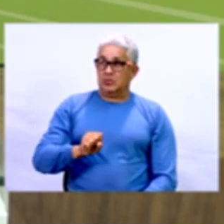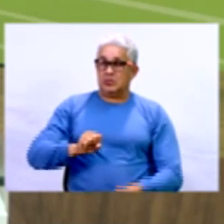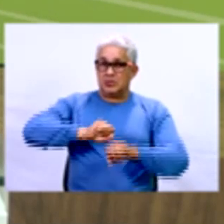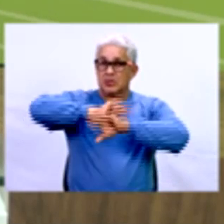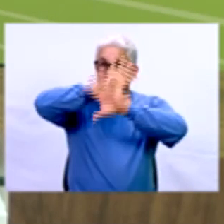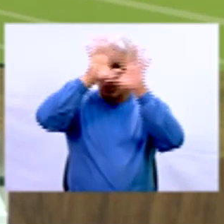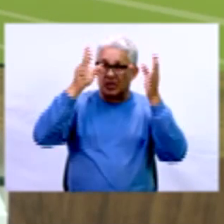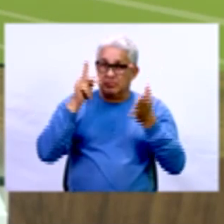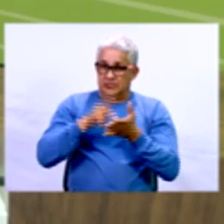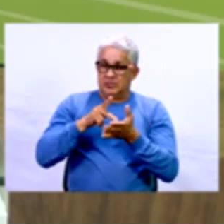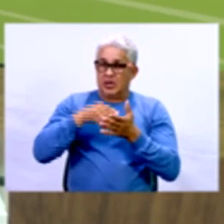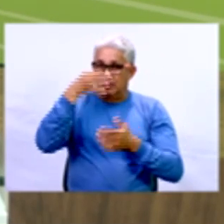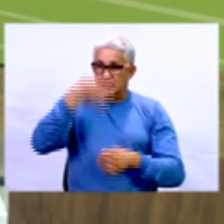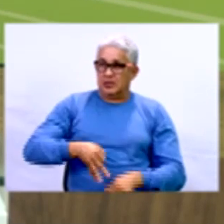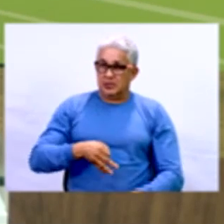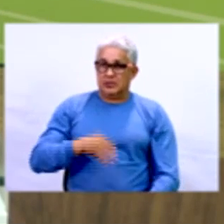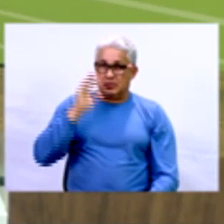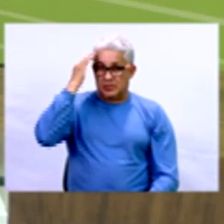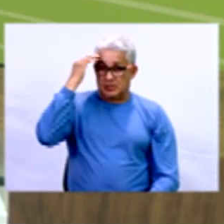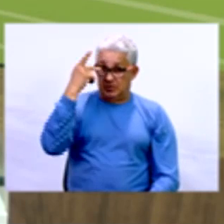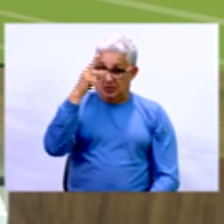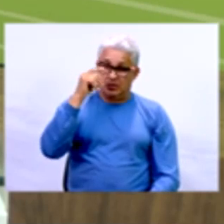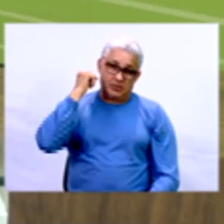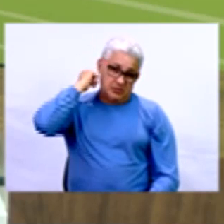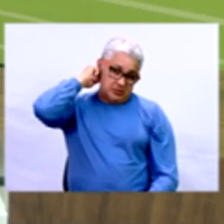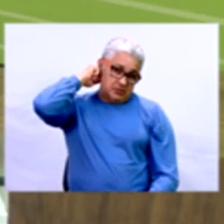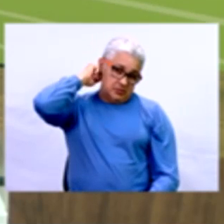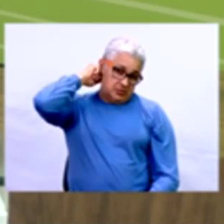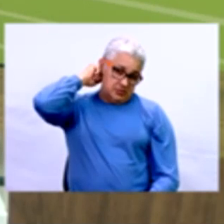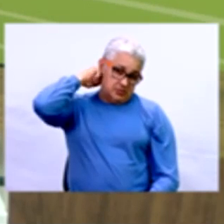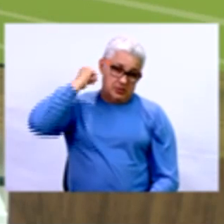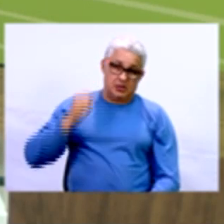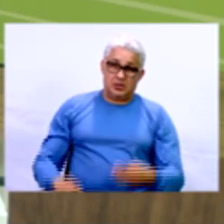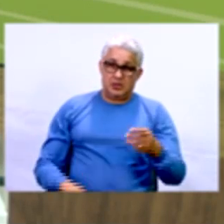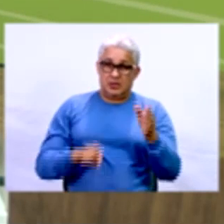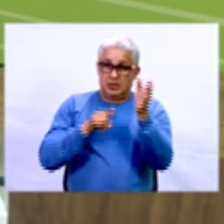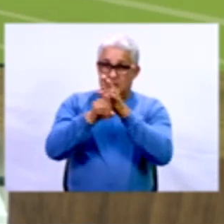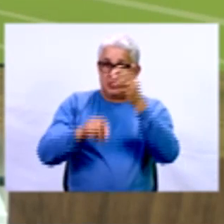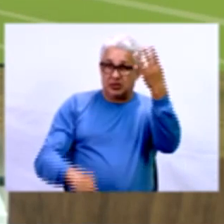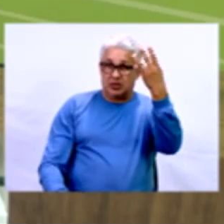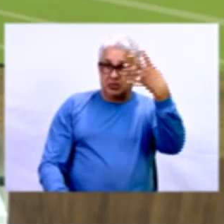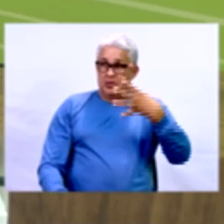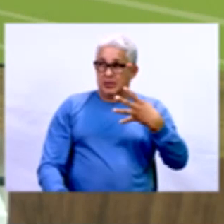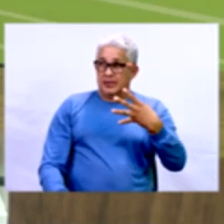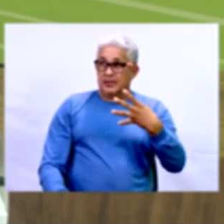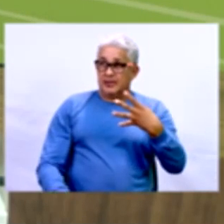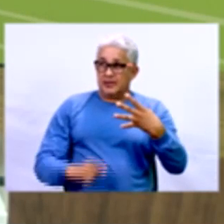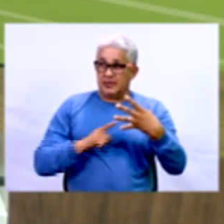estava correto o entendimento deles com relação à questão 3 e 4. Houve um